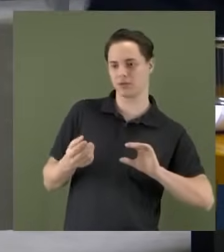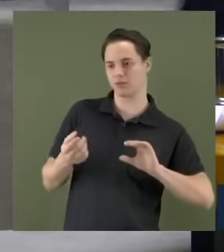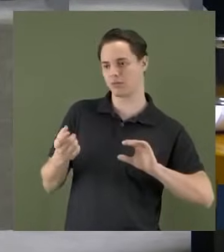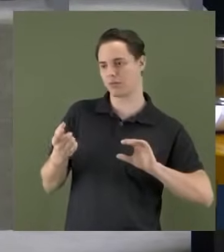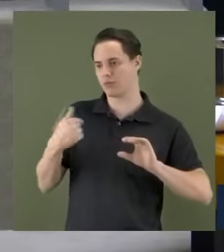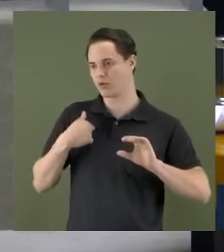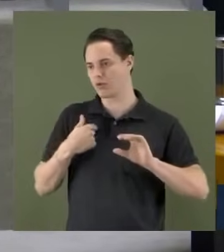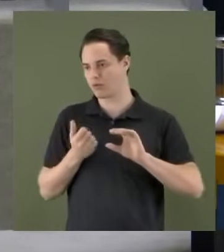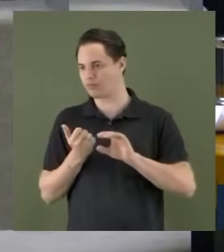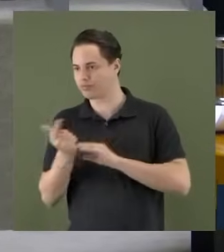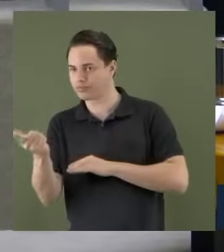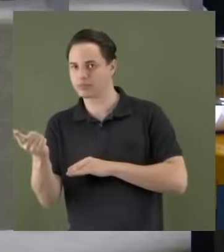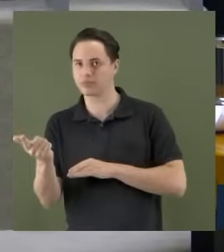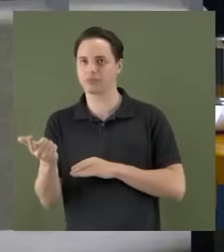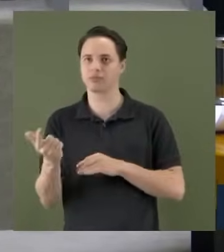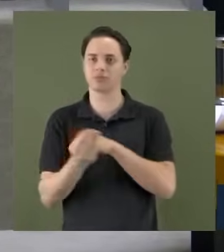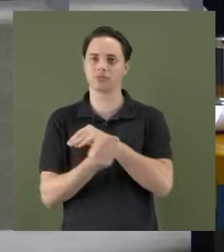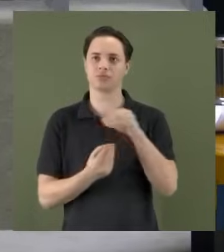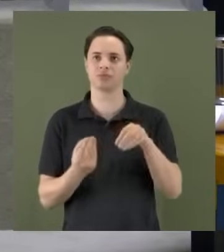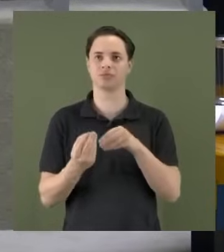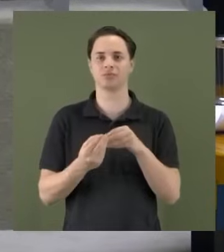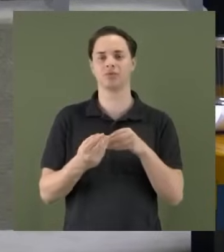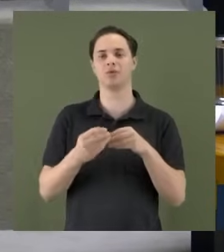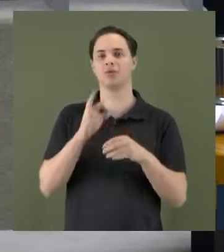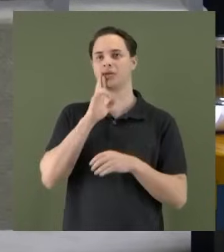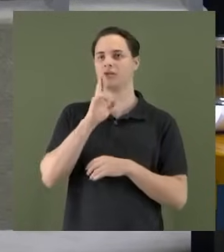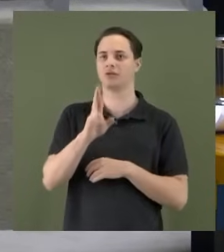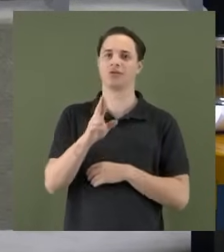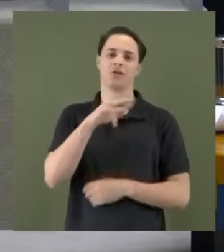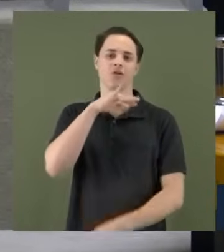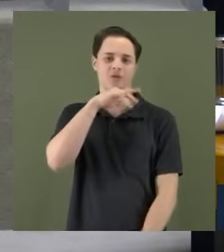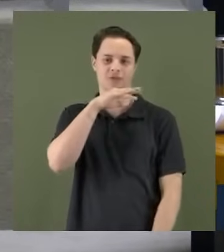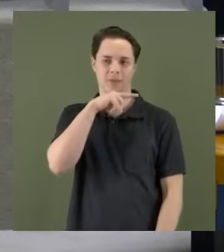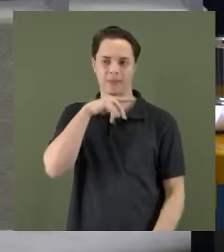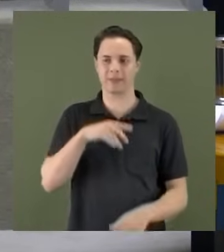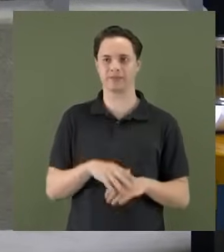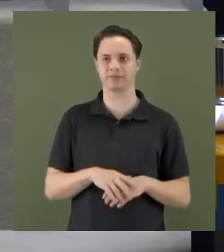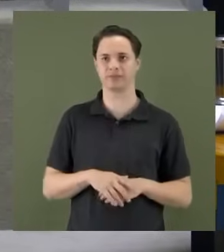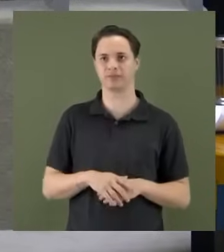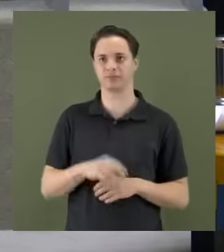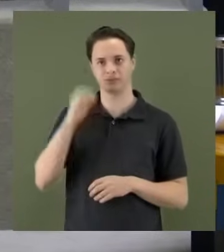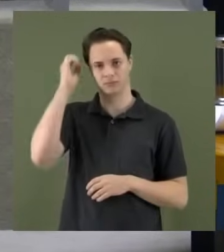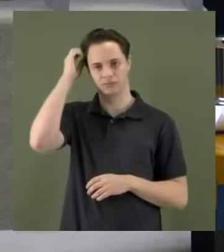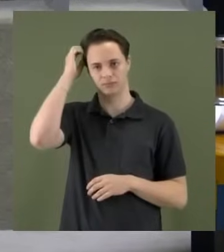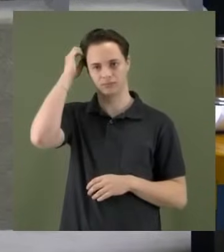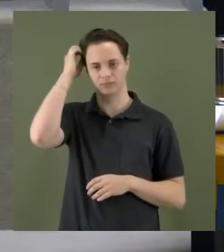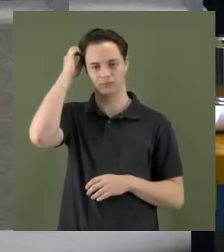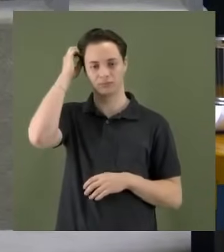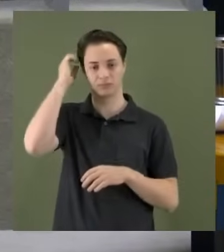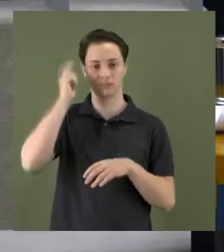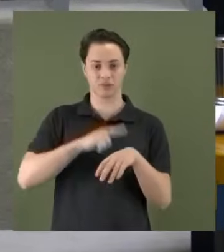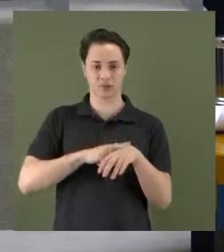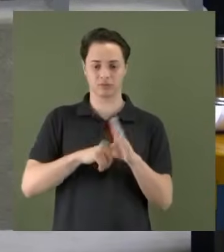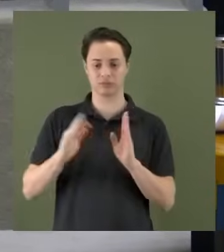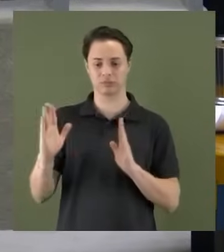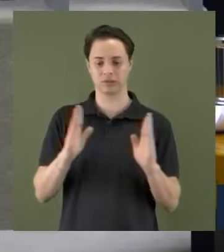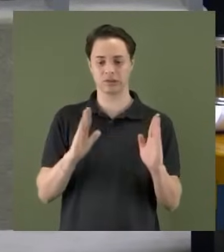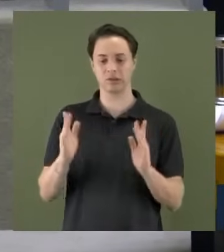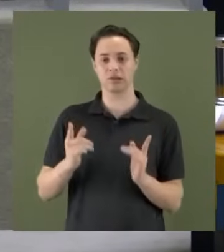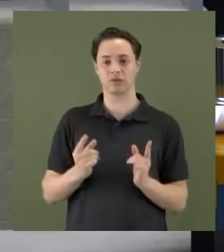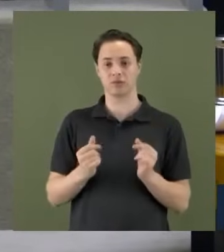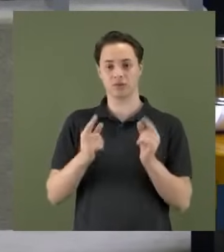consome, necessariamente o resultado é ruim. Em médio prazo, as